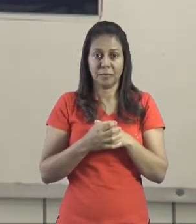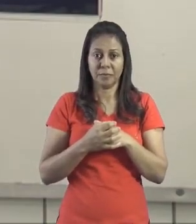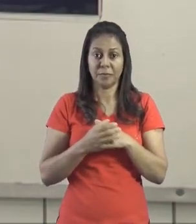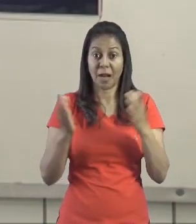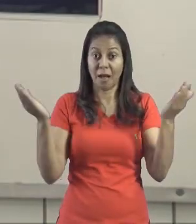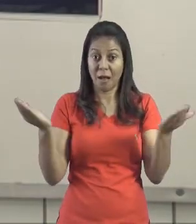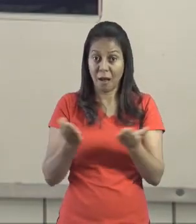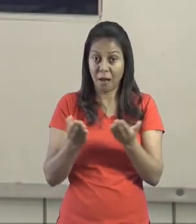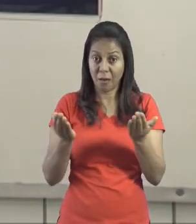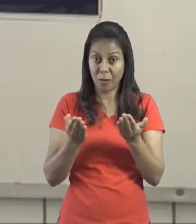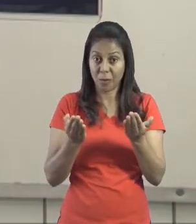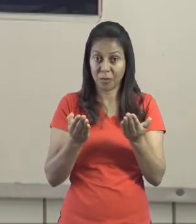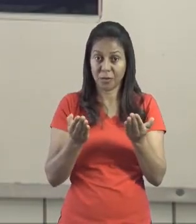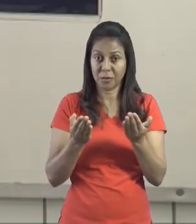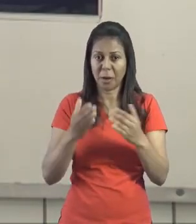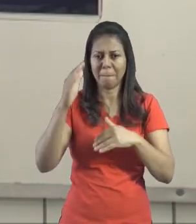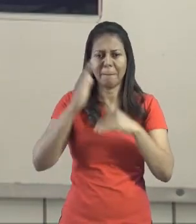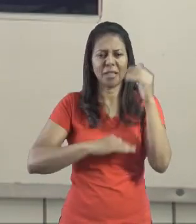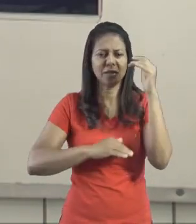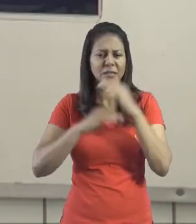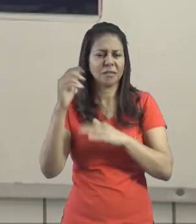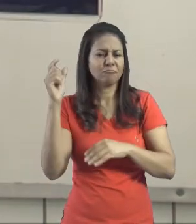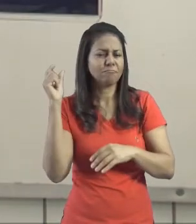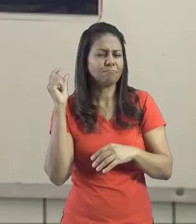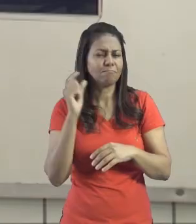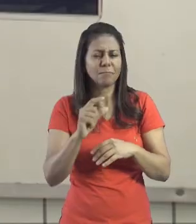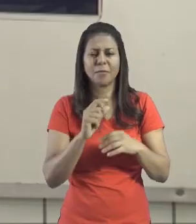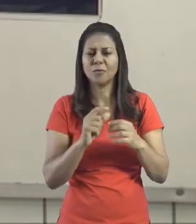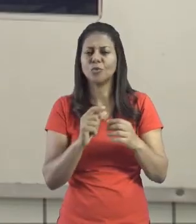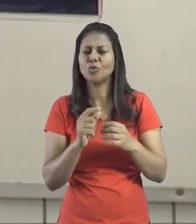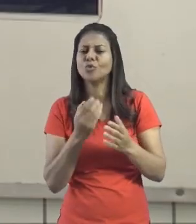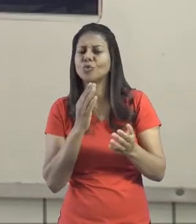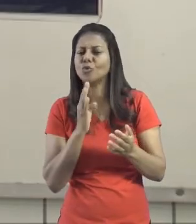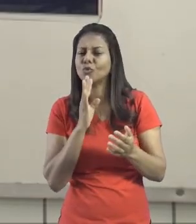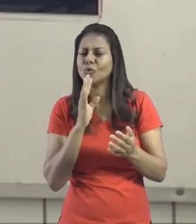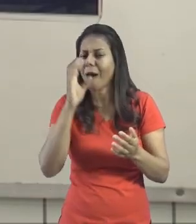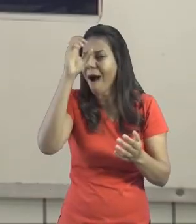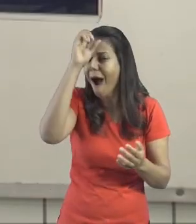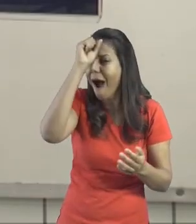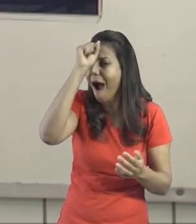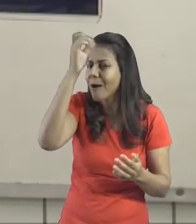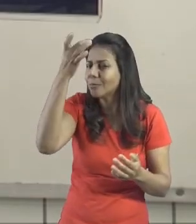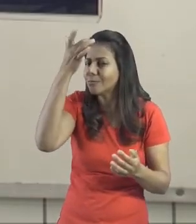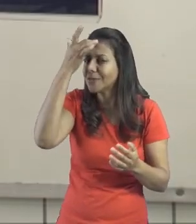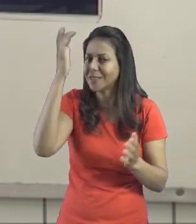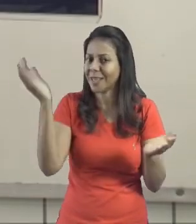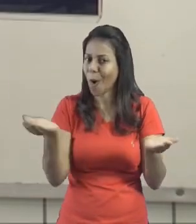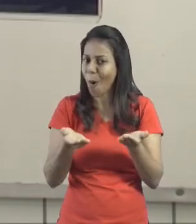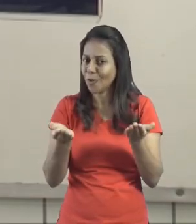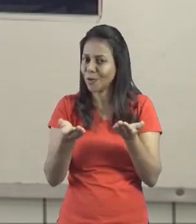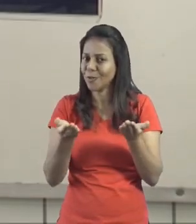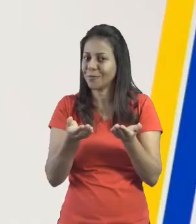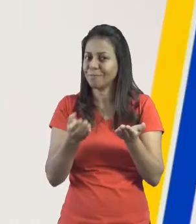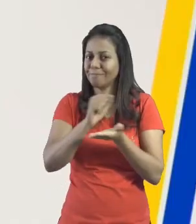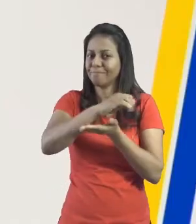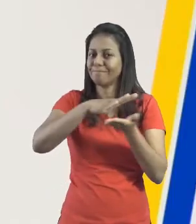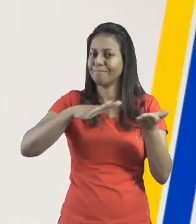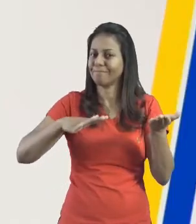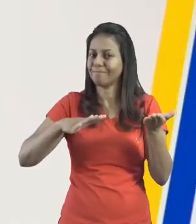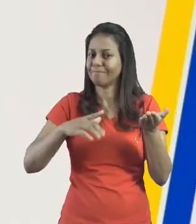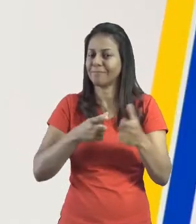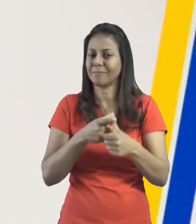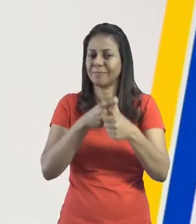Agora vamos praticar um pouco do que nós conhecemos desse terceiro caso. Vamos colocar aqui a